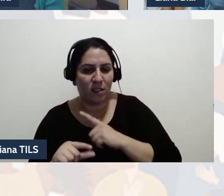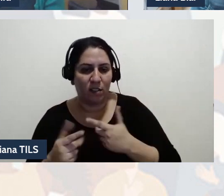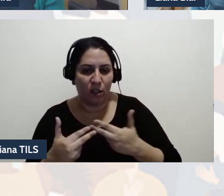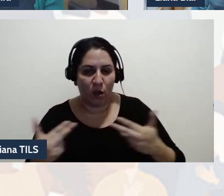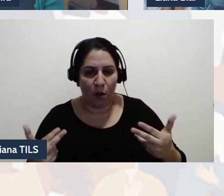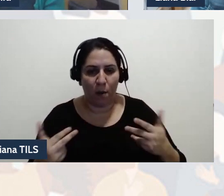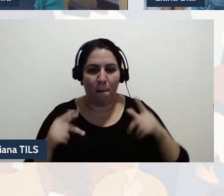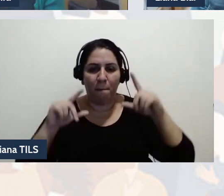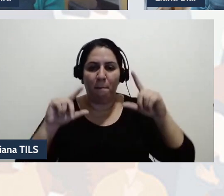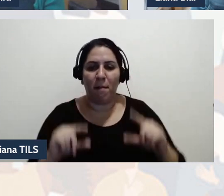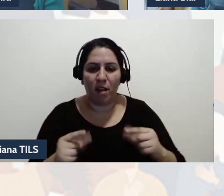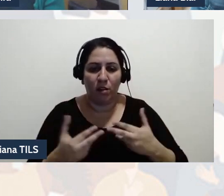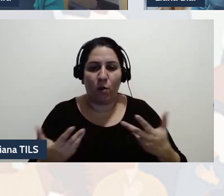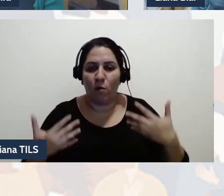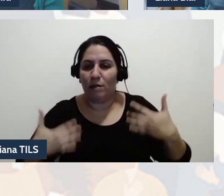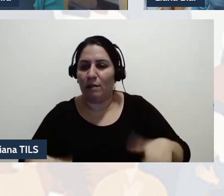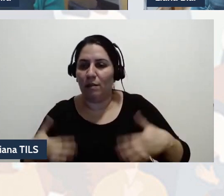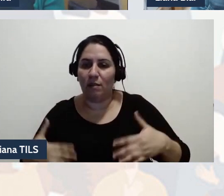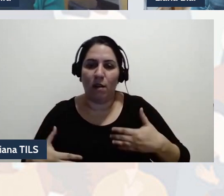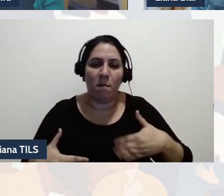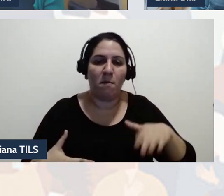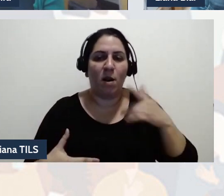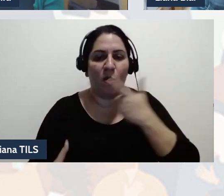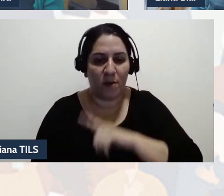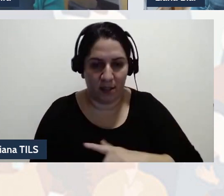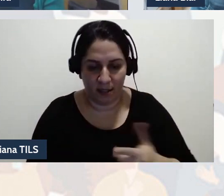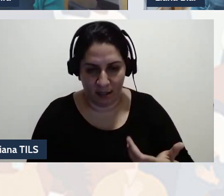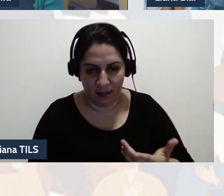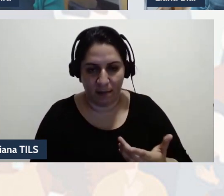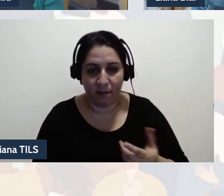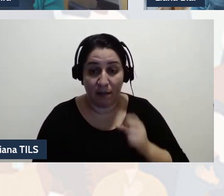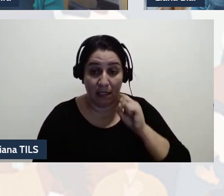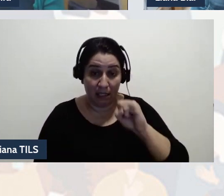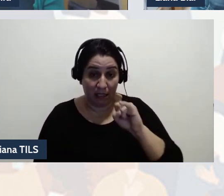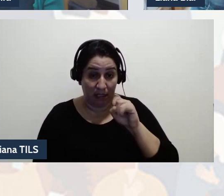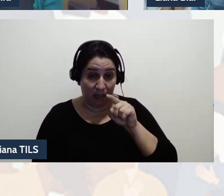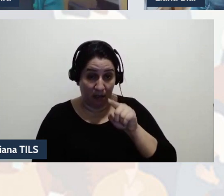para correr. E ainda mais se você,